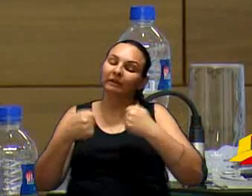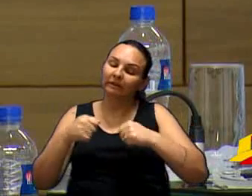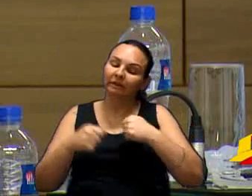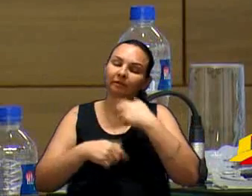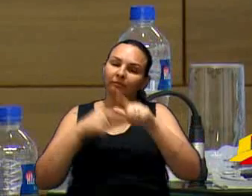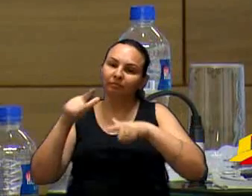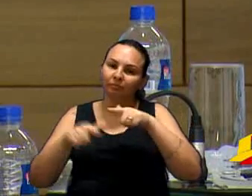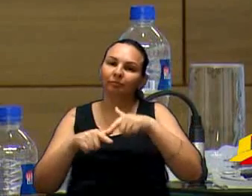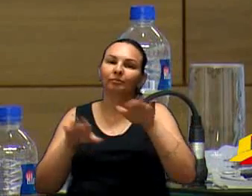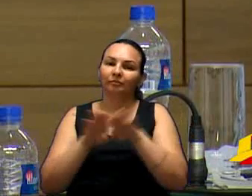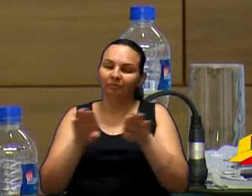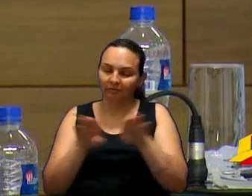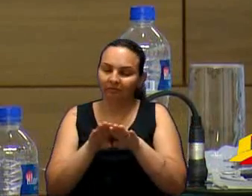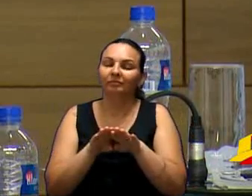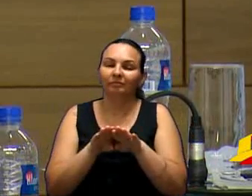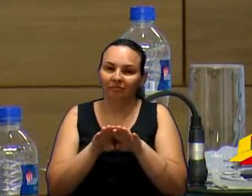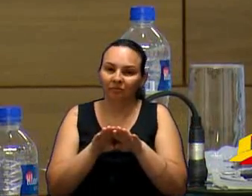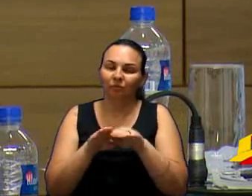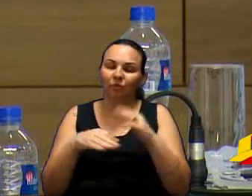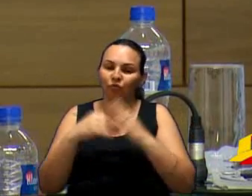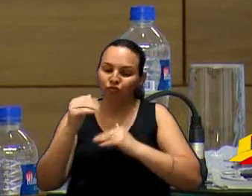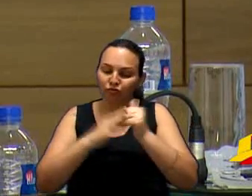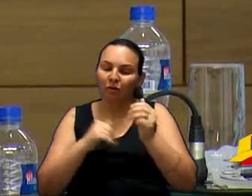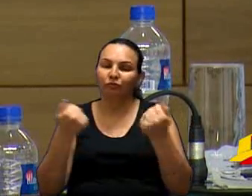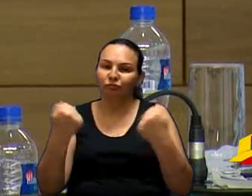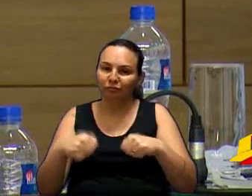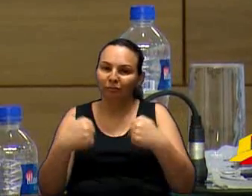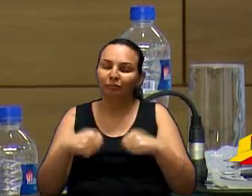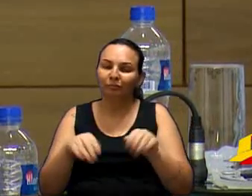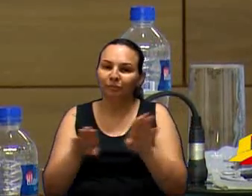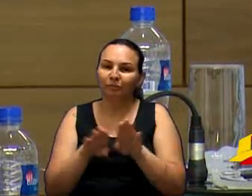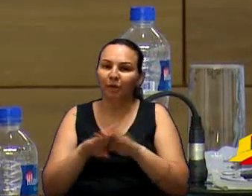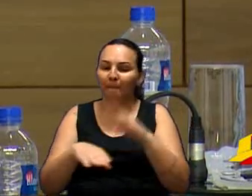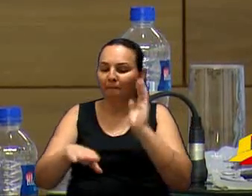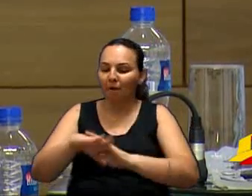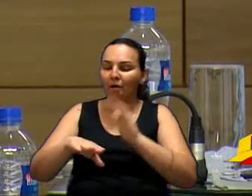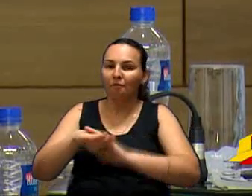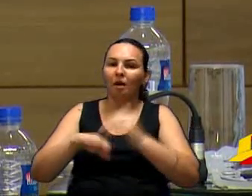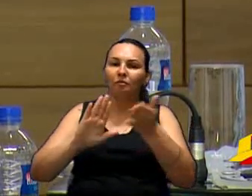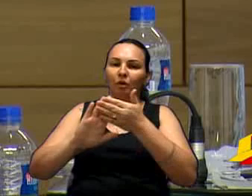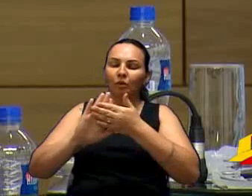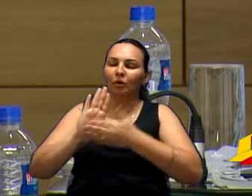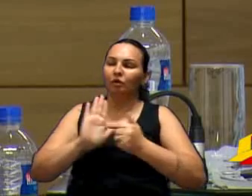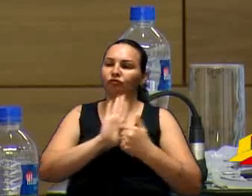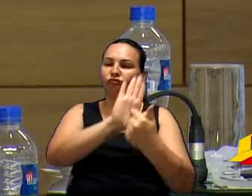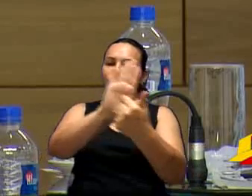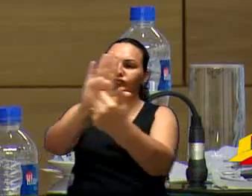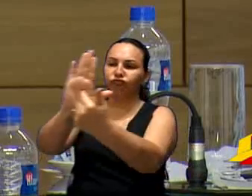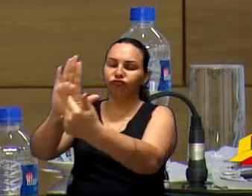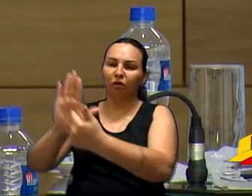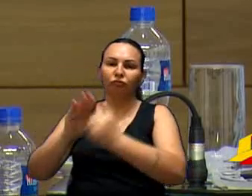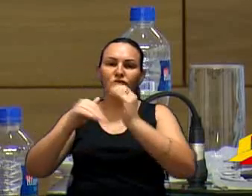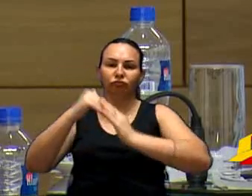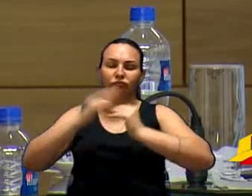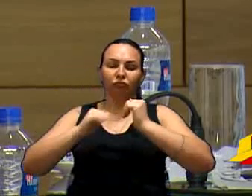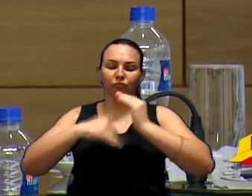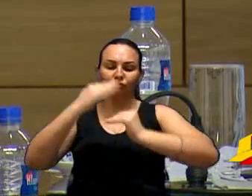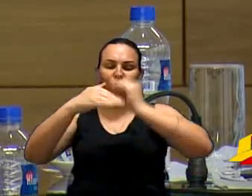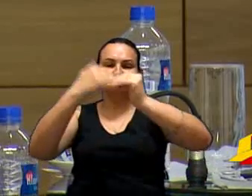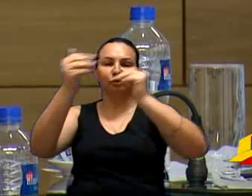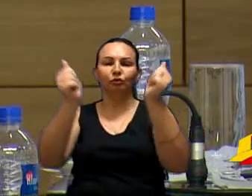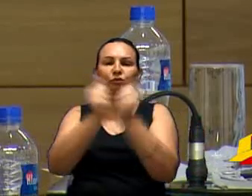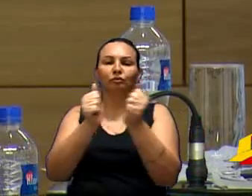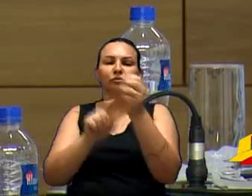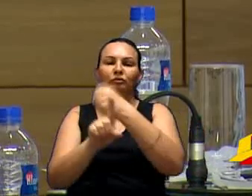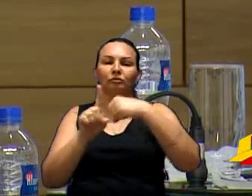você está encarregado disso junto com a sua equipe no sentido de levar propostas a apresentar propostas e construir com a sociedade civil